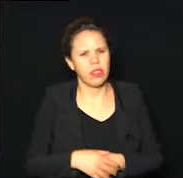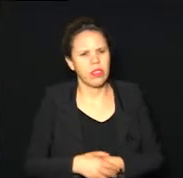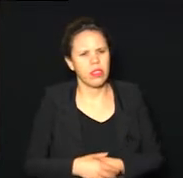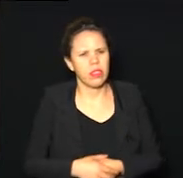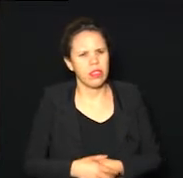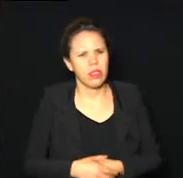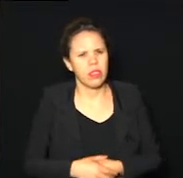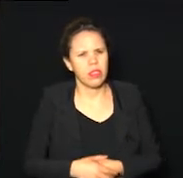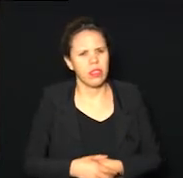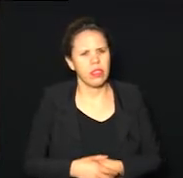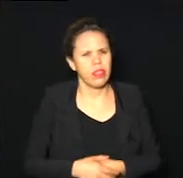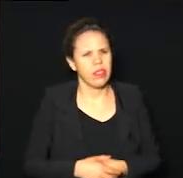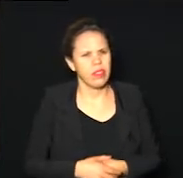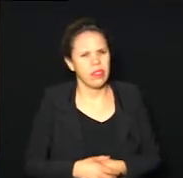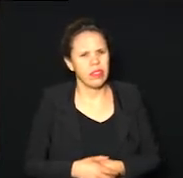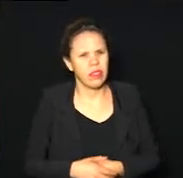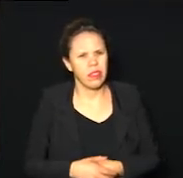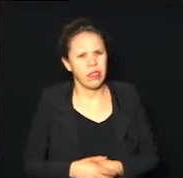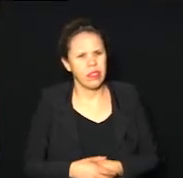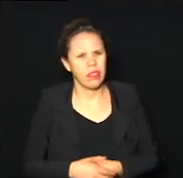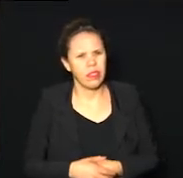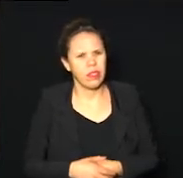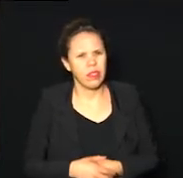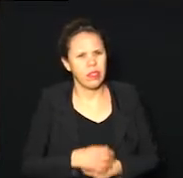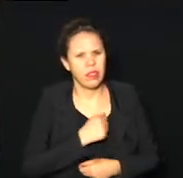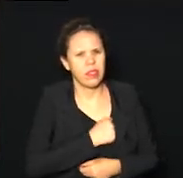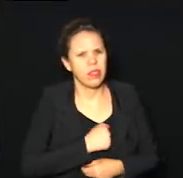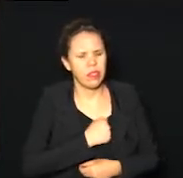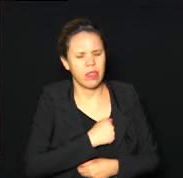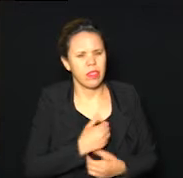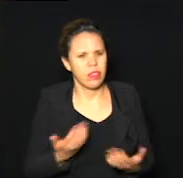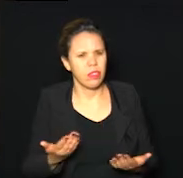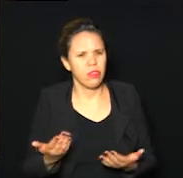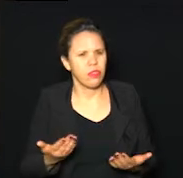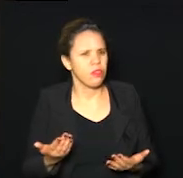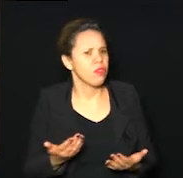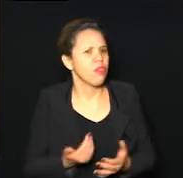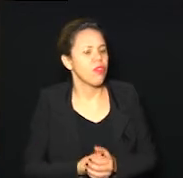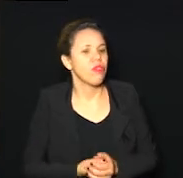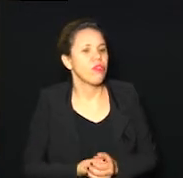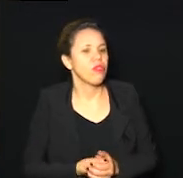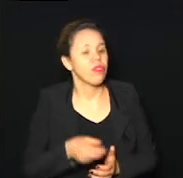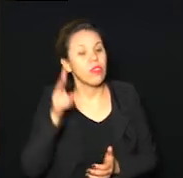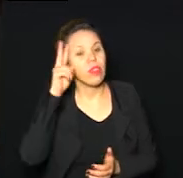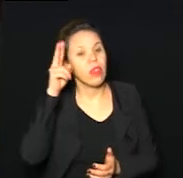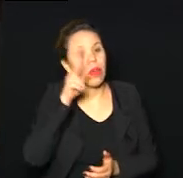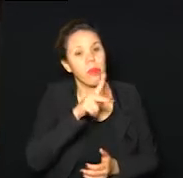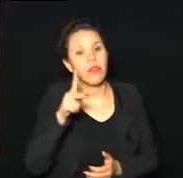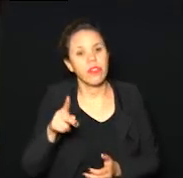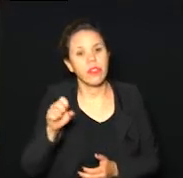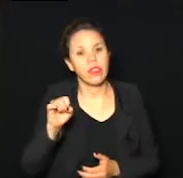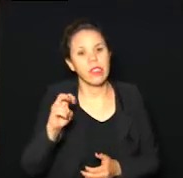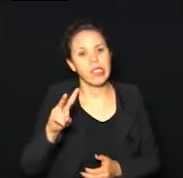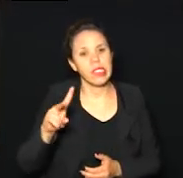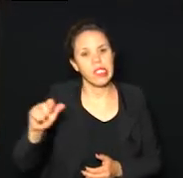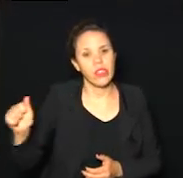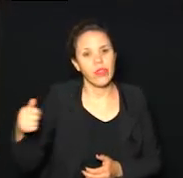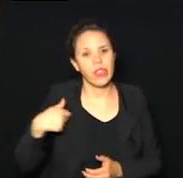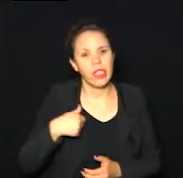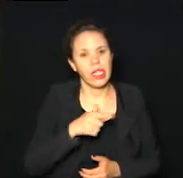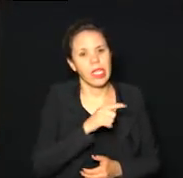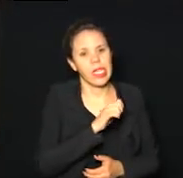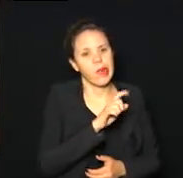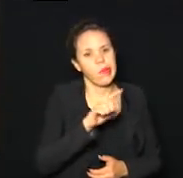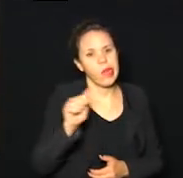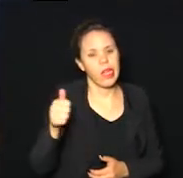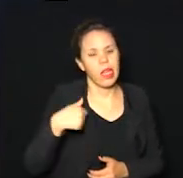na universidade, mas a saudade veio agora a público. Aí eu lembrei da professora Silvia, falei, Gabriela e a